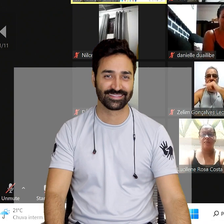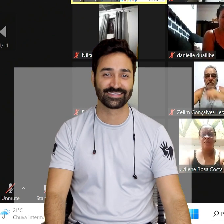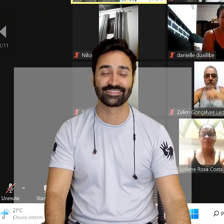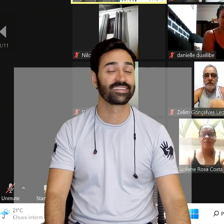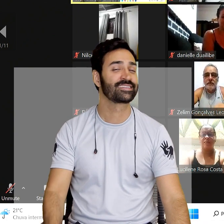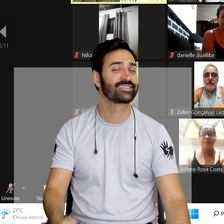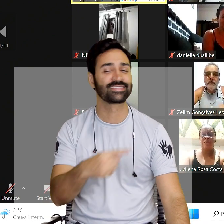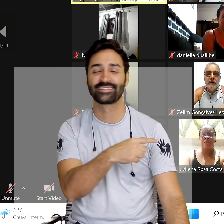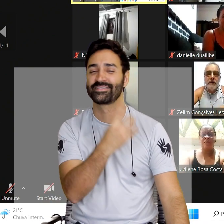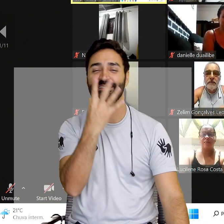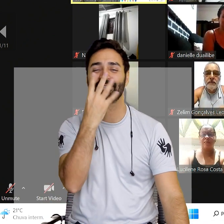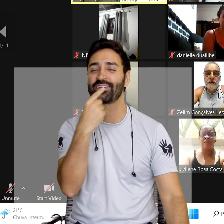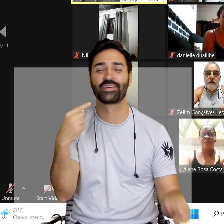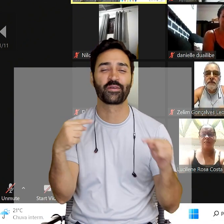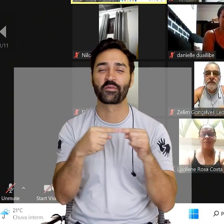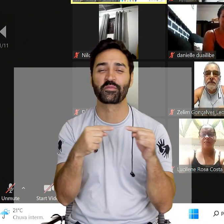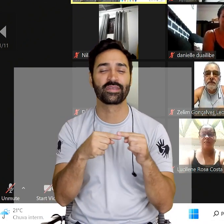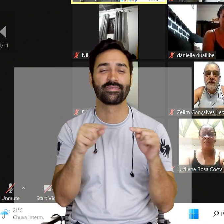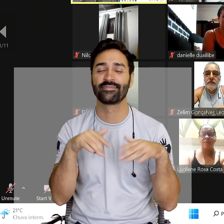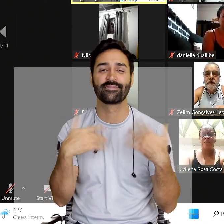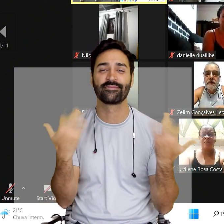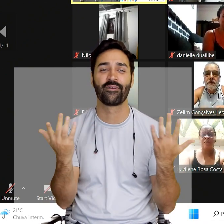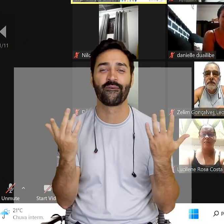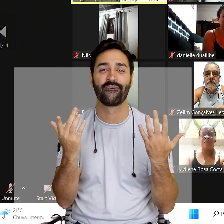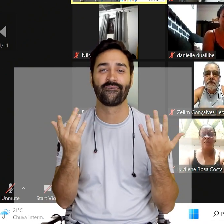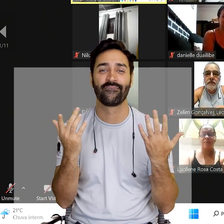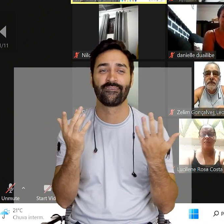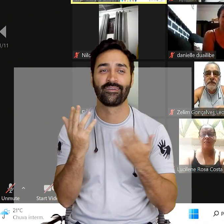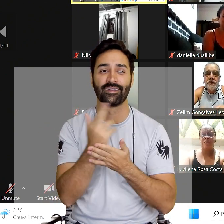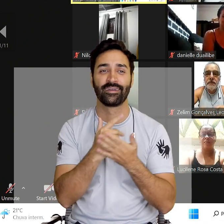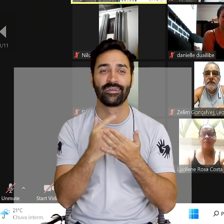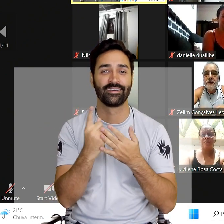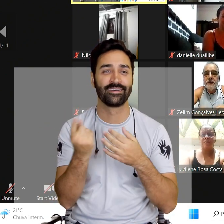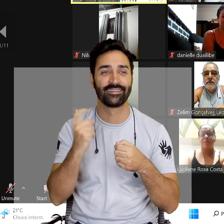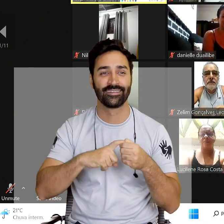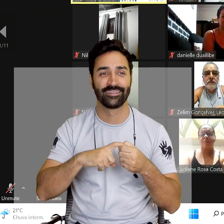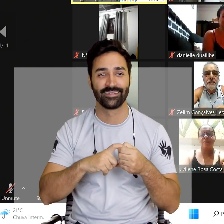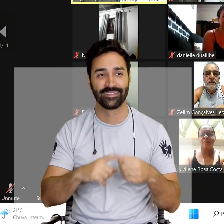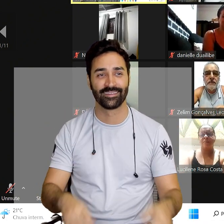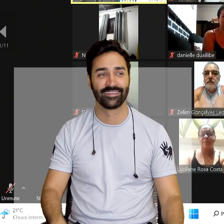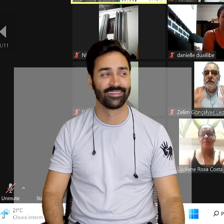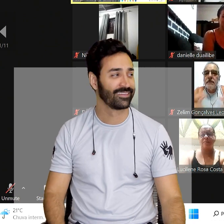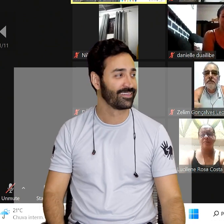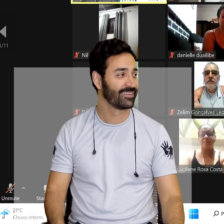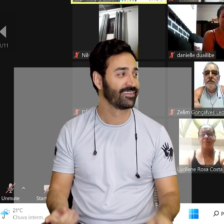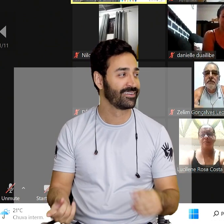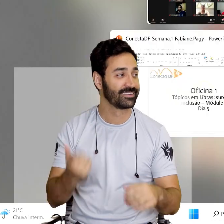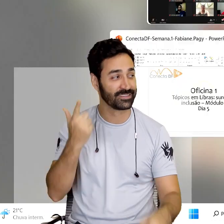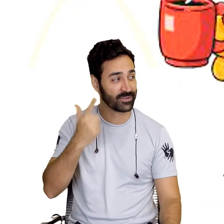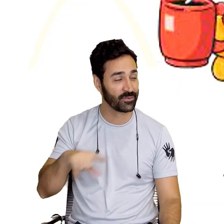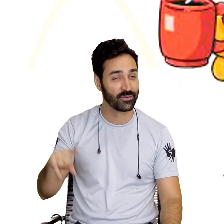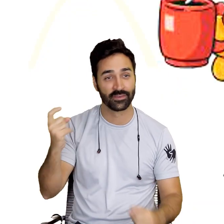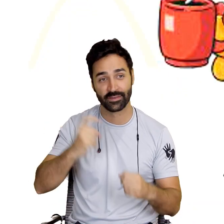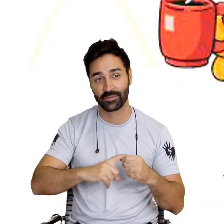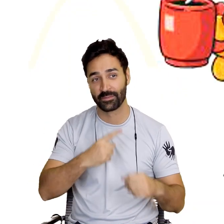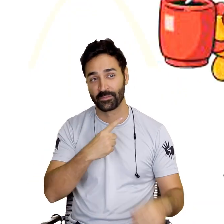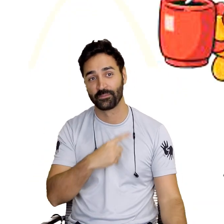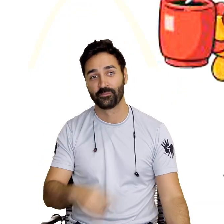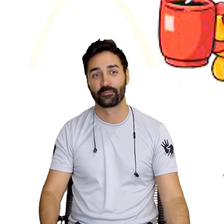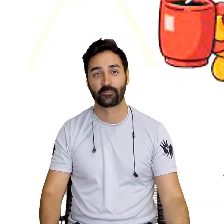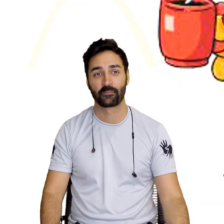Essa imagem combina com que dia? Volta a imagem. Vamos voltar a imagem, vamos voltar a imagem.